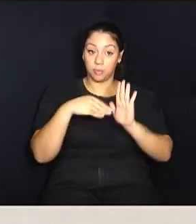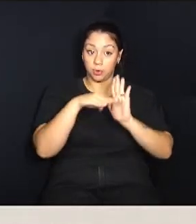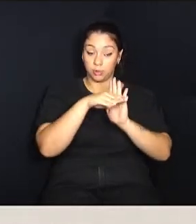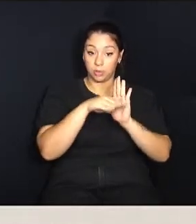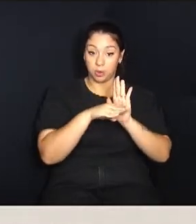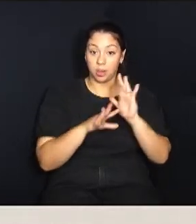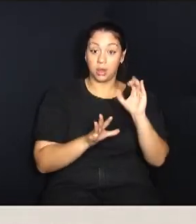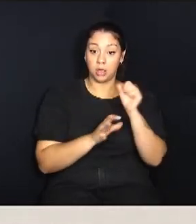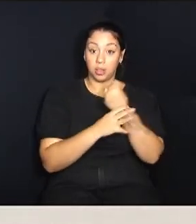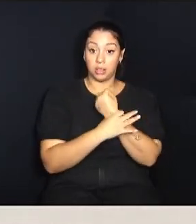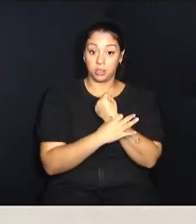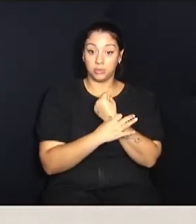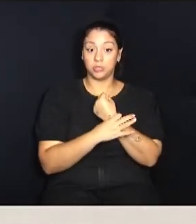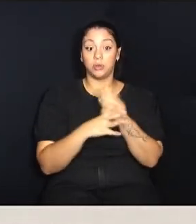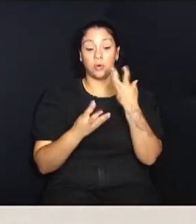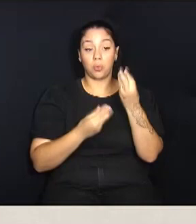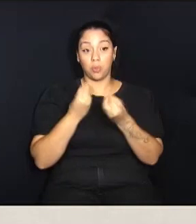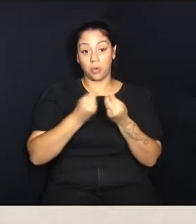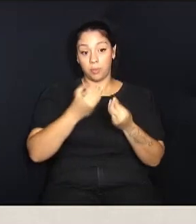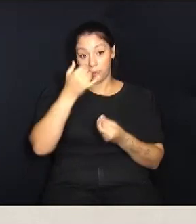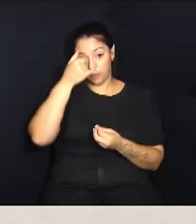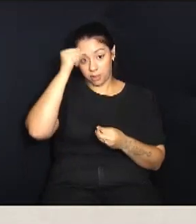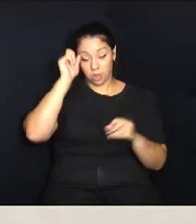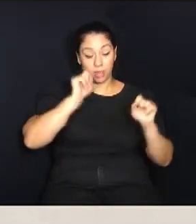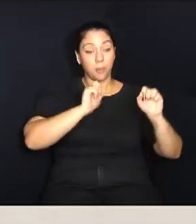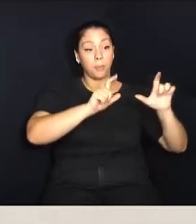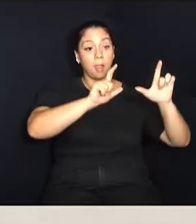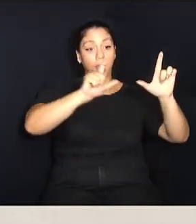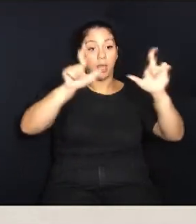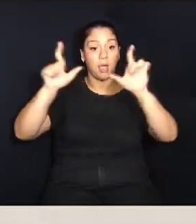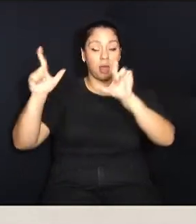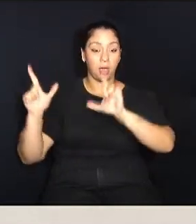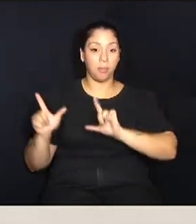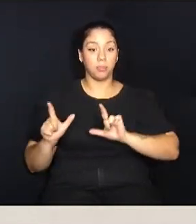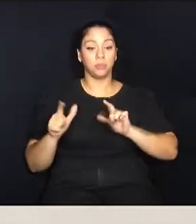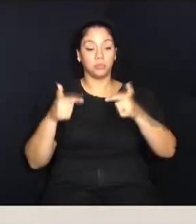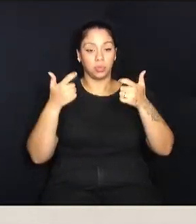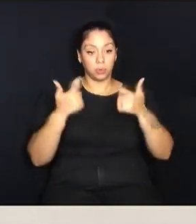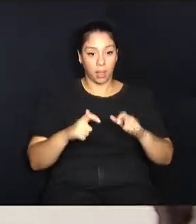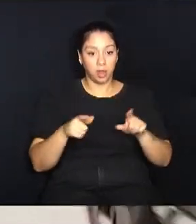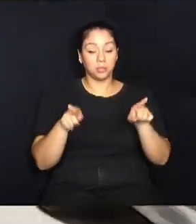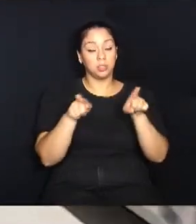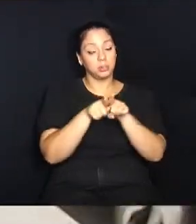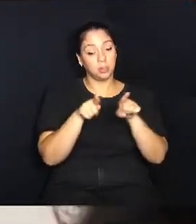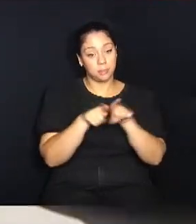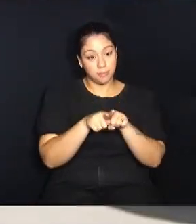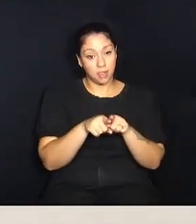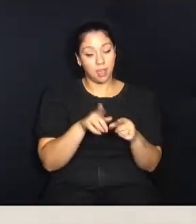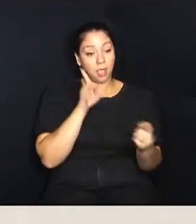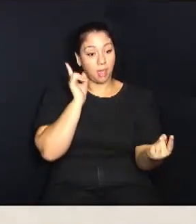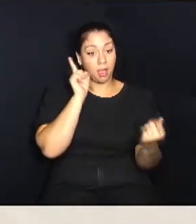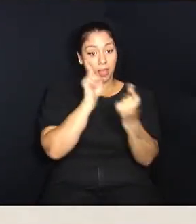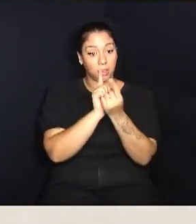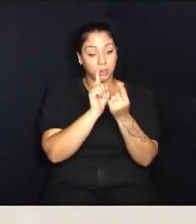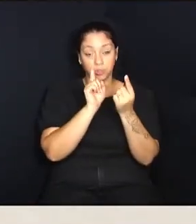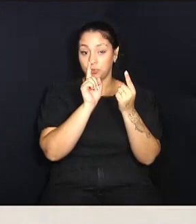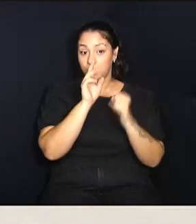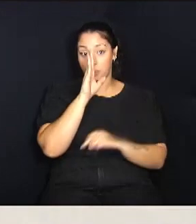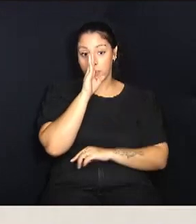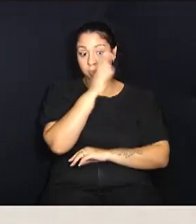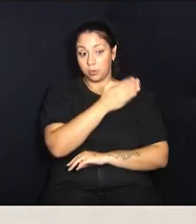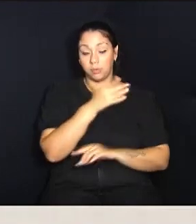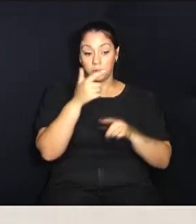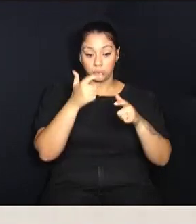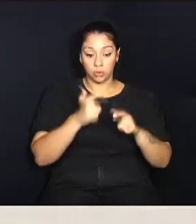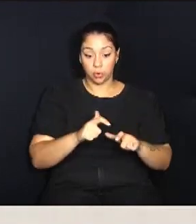ações preventivas, fixação de cartazes nos estabelecimentos e também atendimento prioritário no local